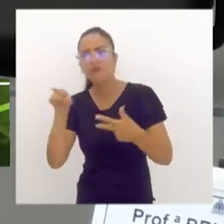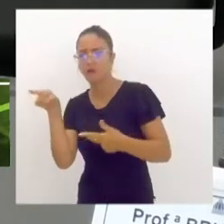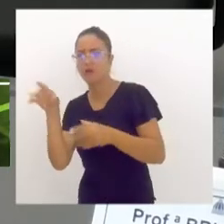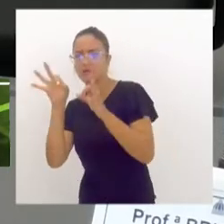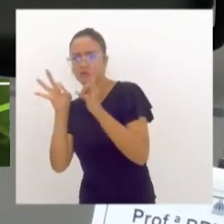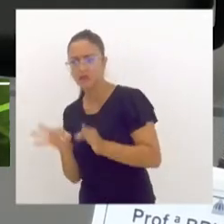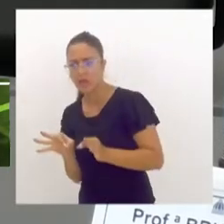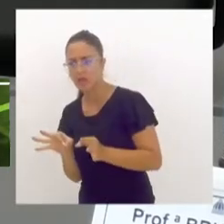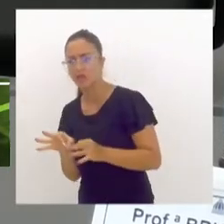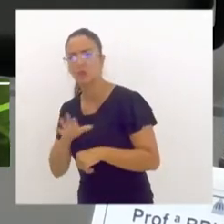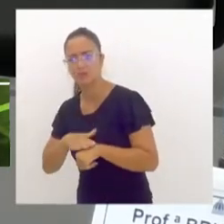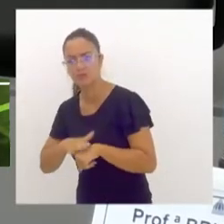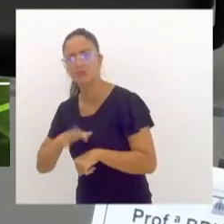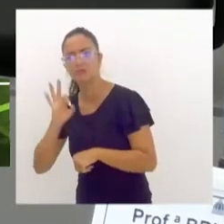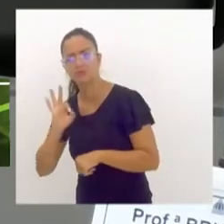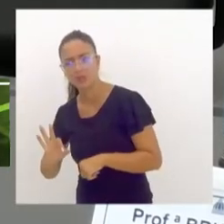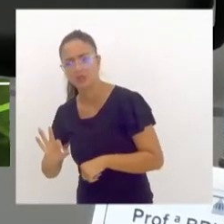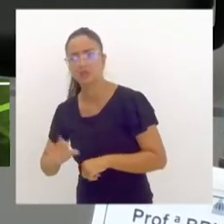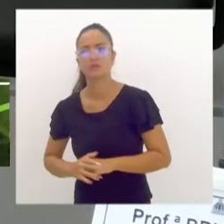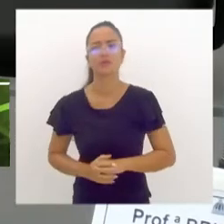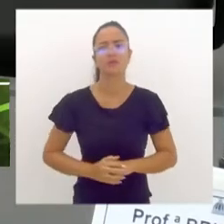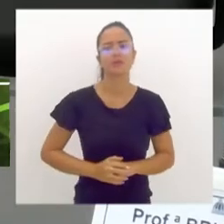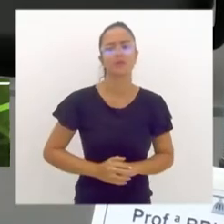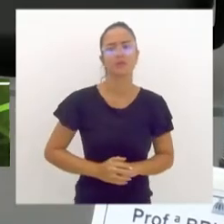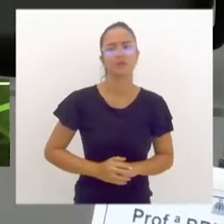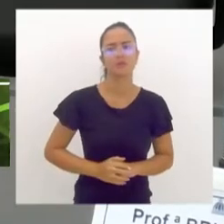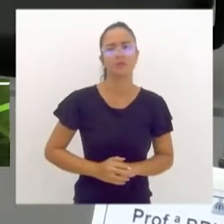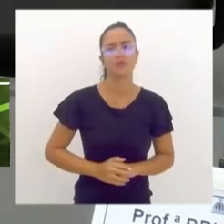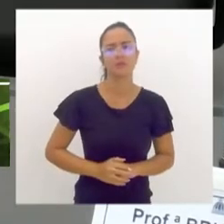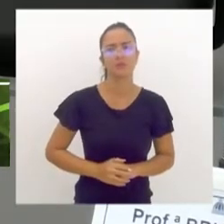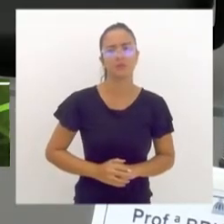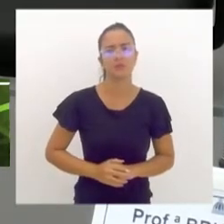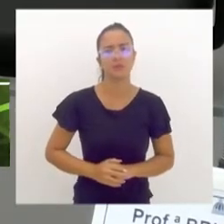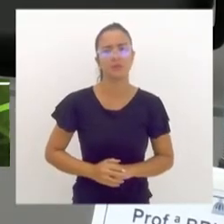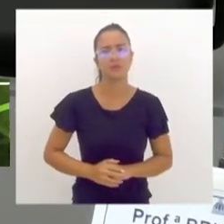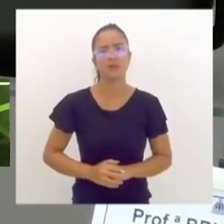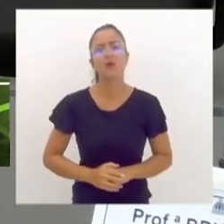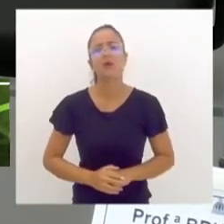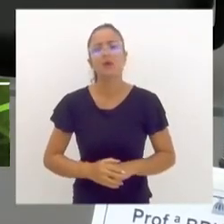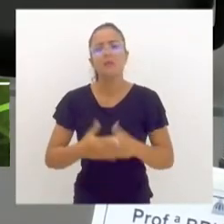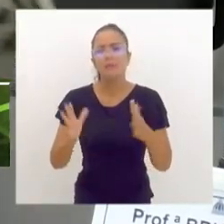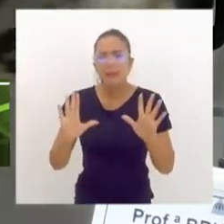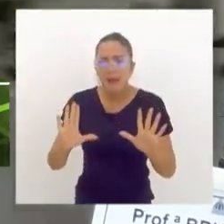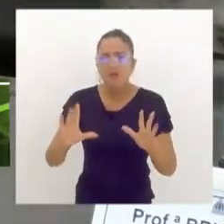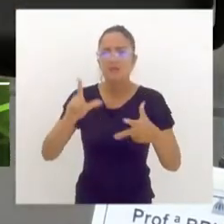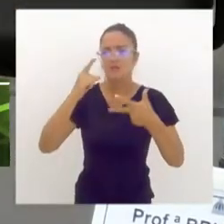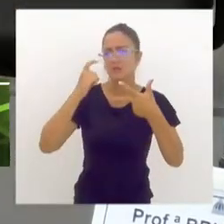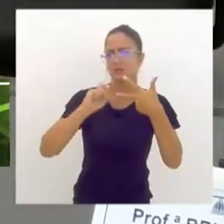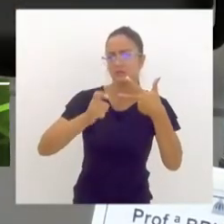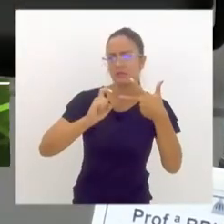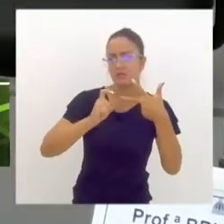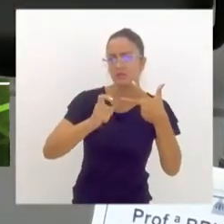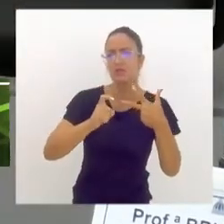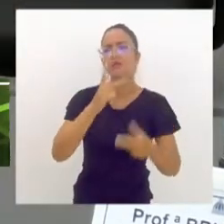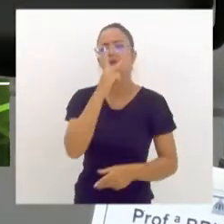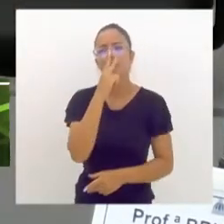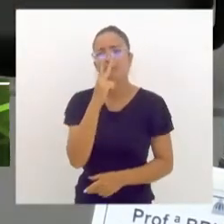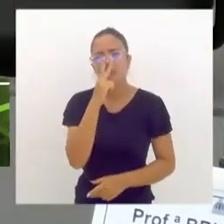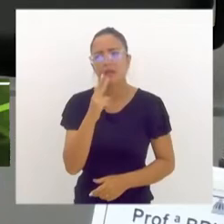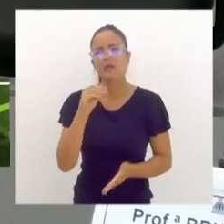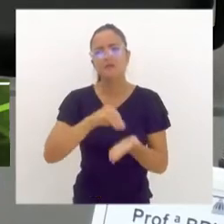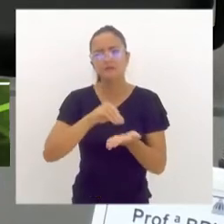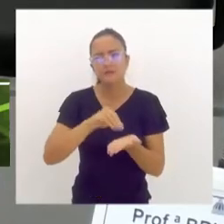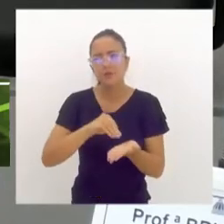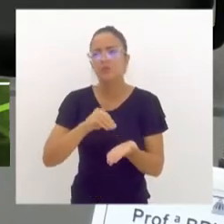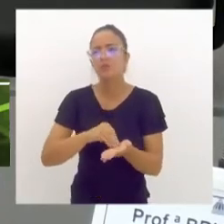parte. É preciso, diante da inação do executivo, avaliar o que mais é possível fazer do ponto